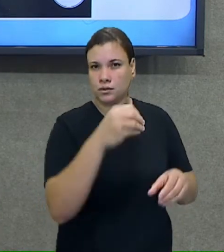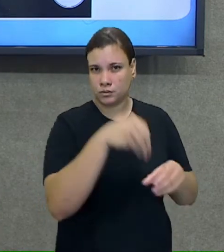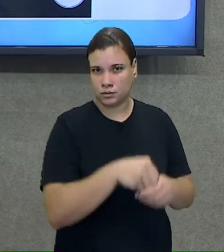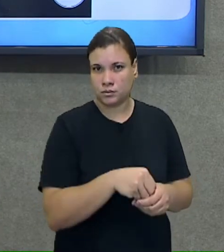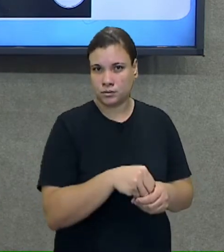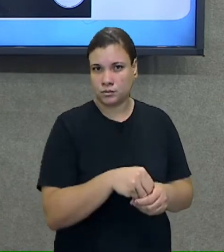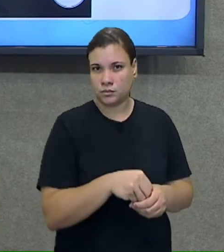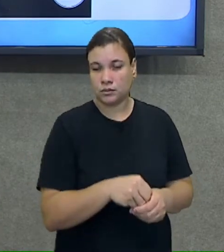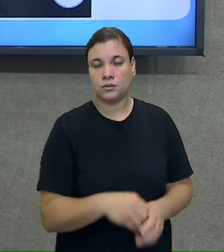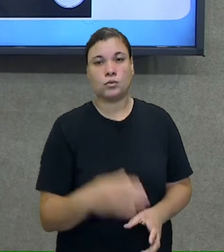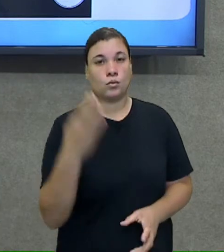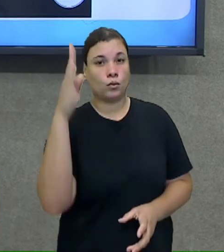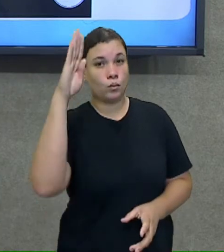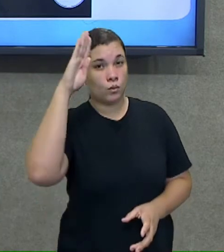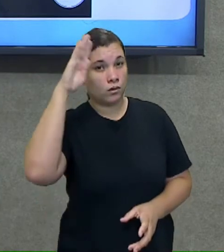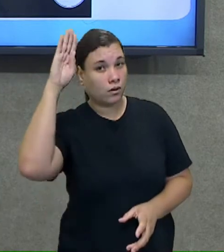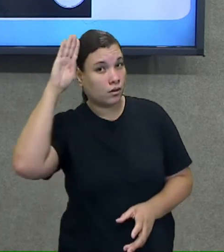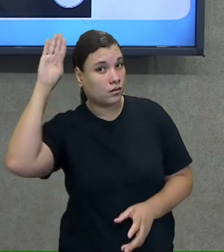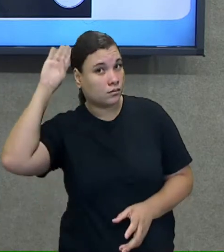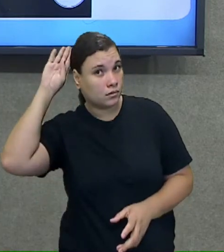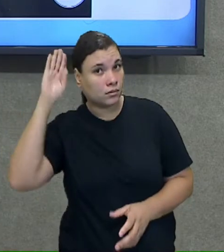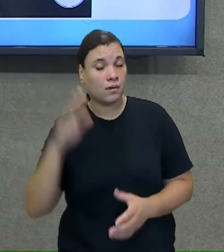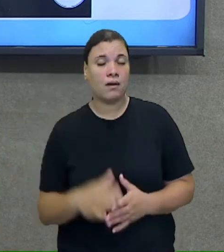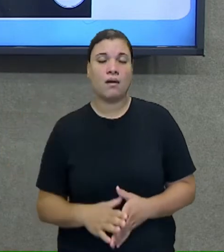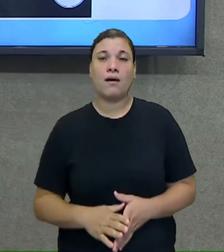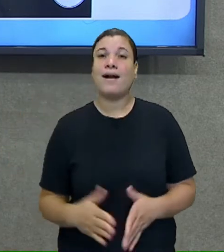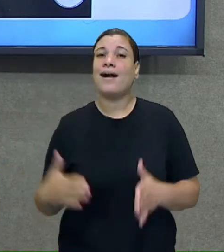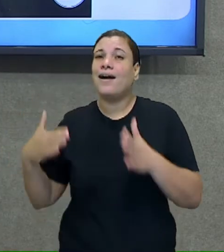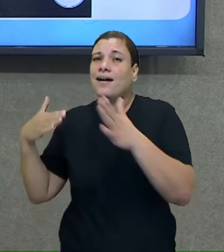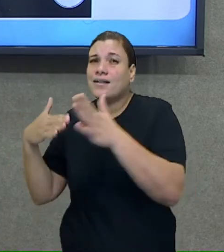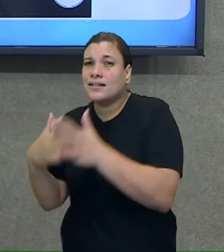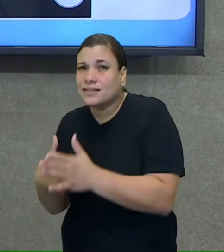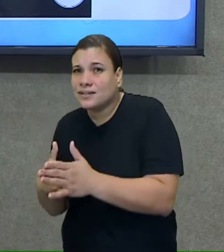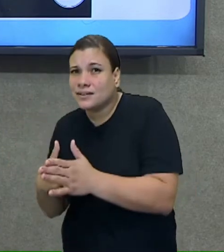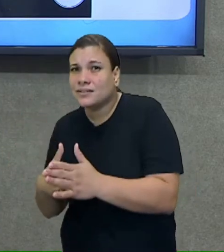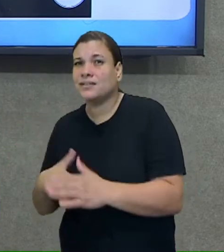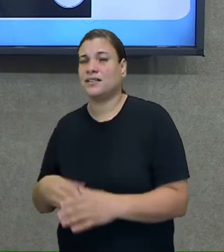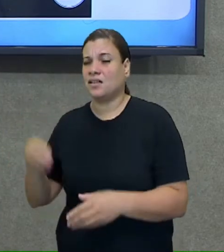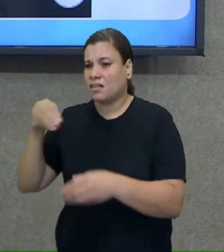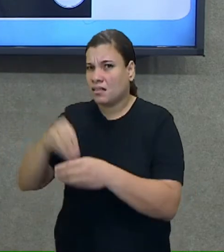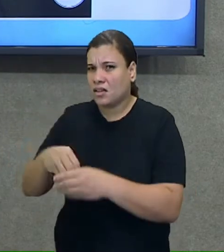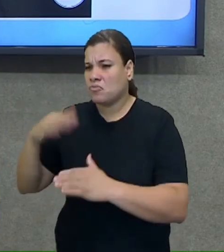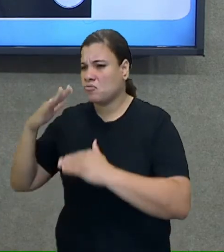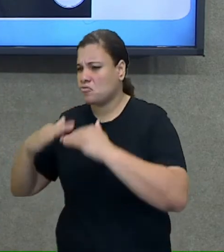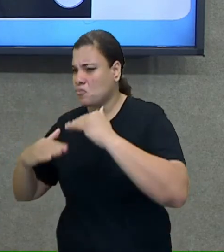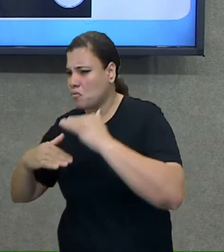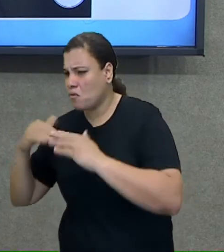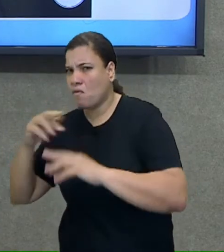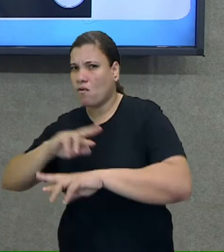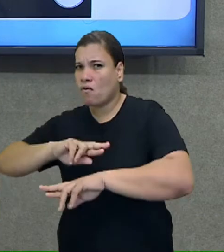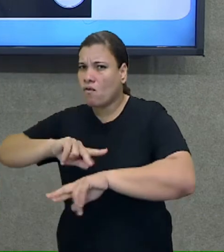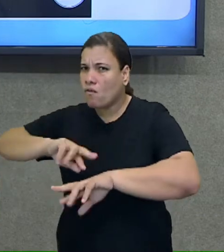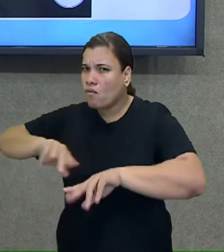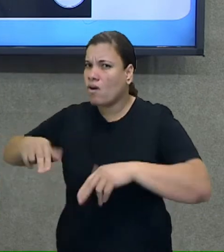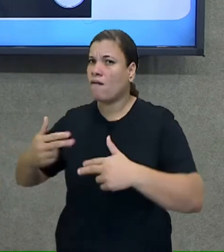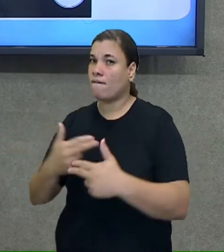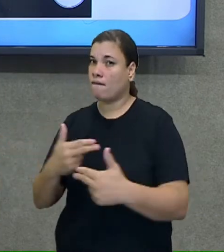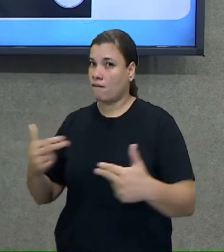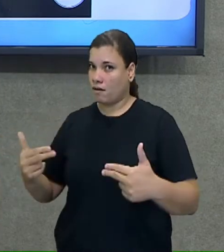no meio ambiente profissional, em textos jornalísticos, apresentações de